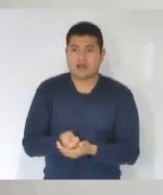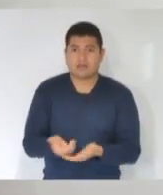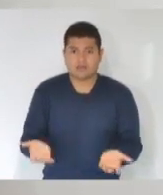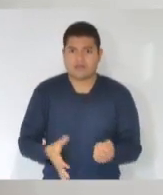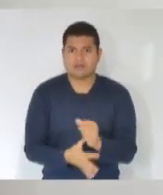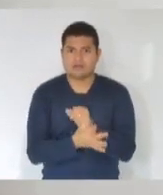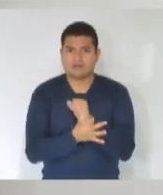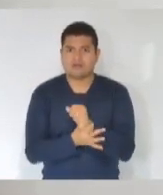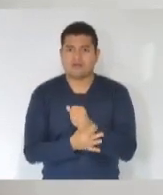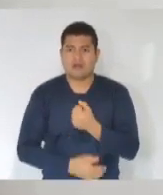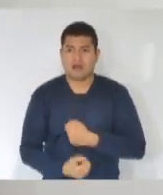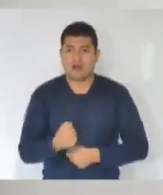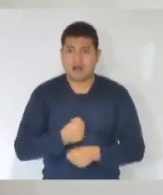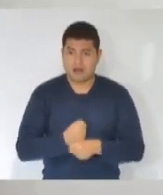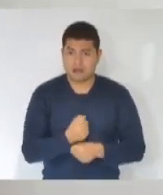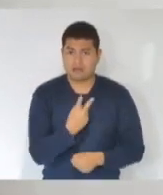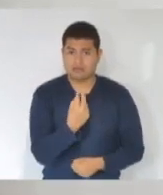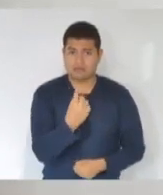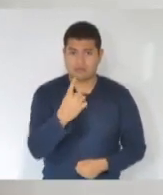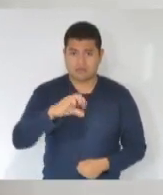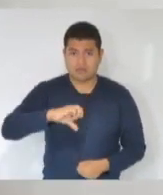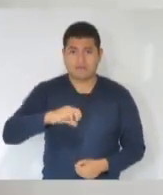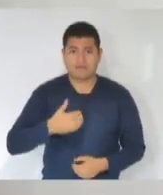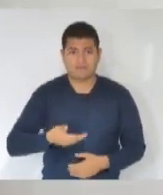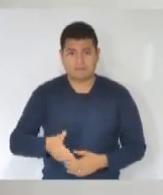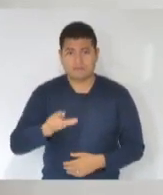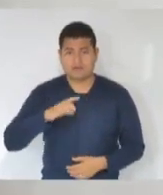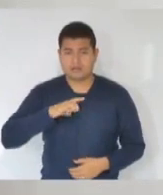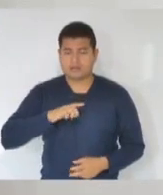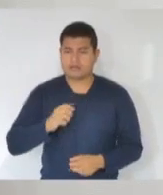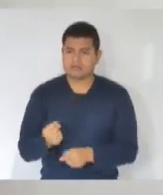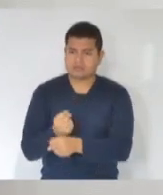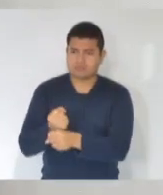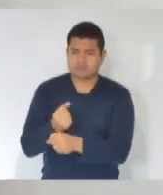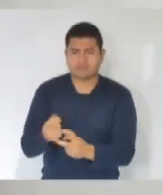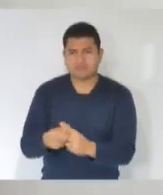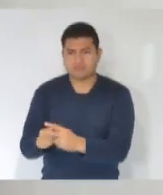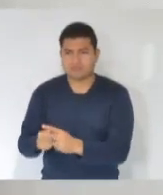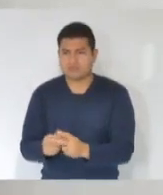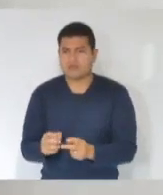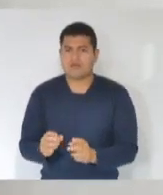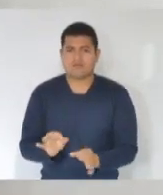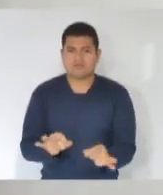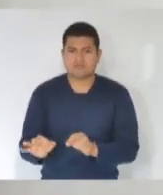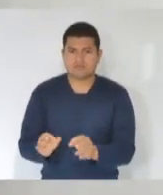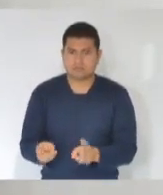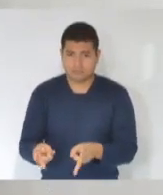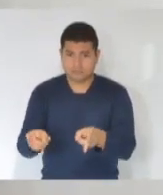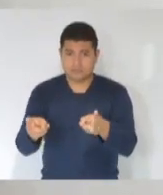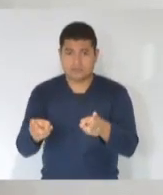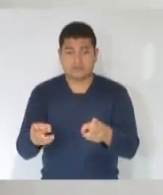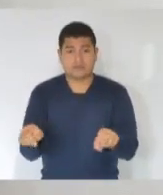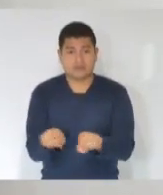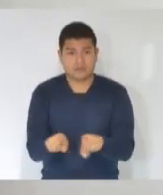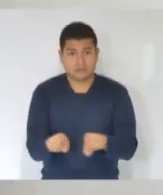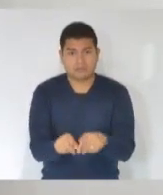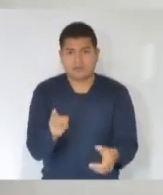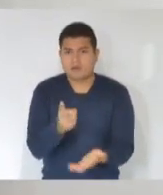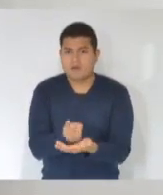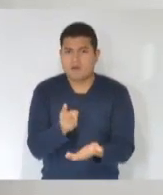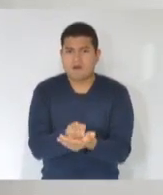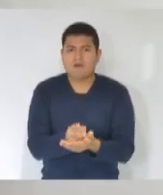ano, deputado Ismael, vai ser dada continuidade àquele trecho. E também cobrando, de forma muito enfática,